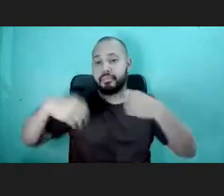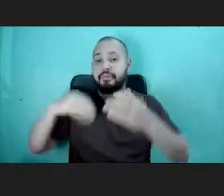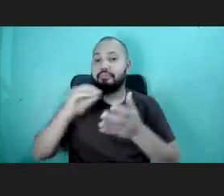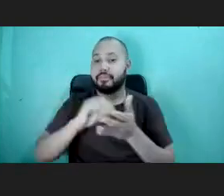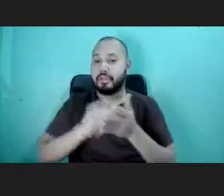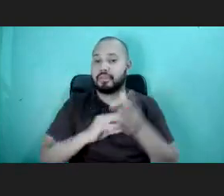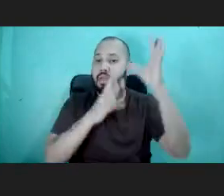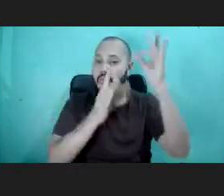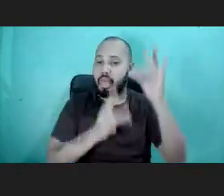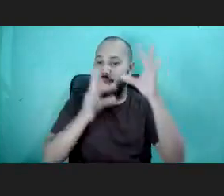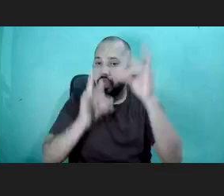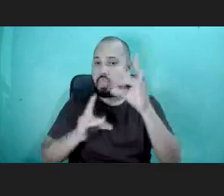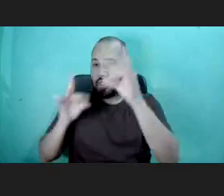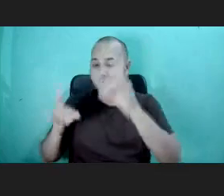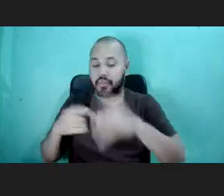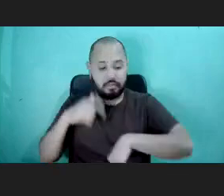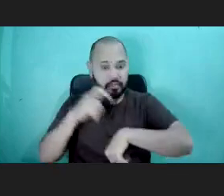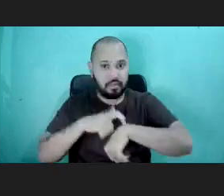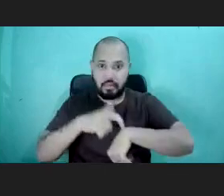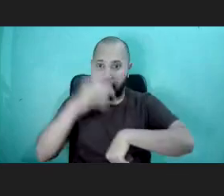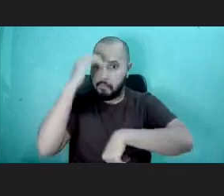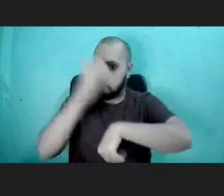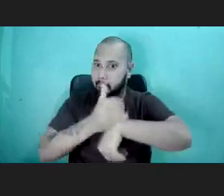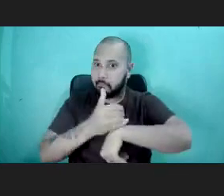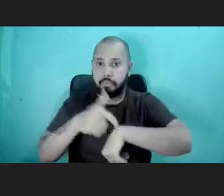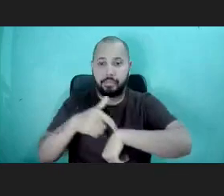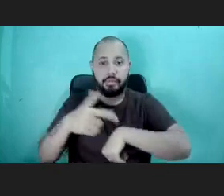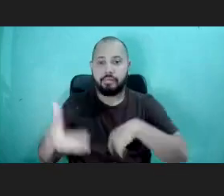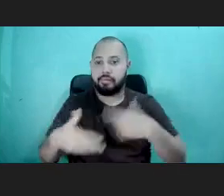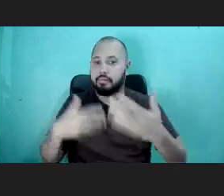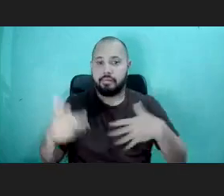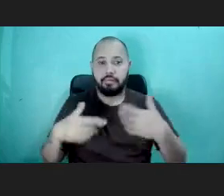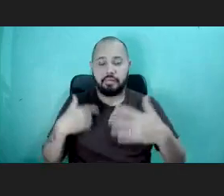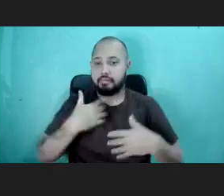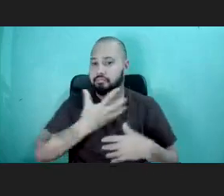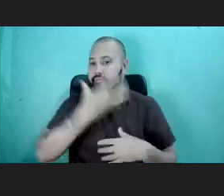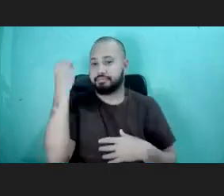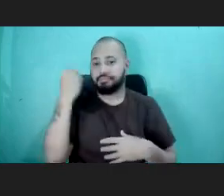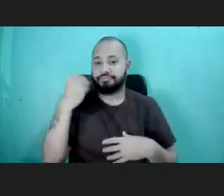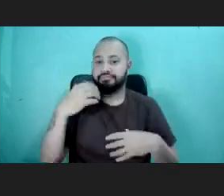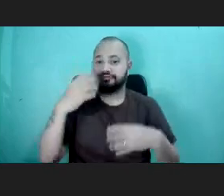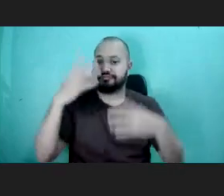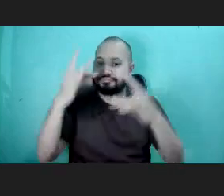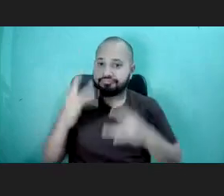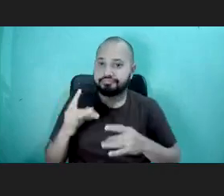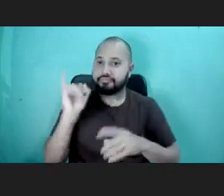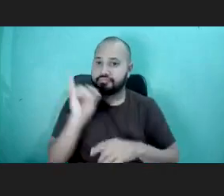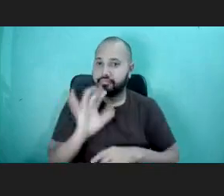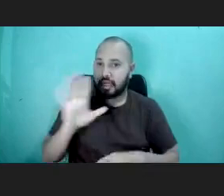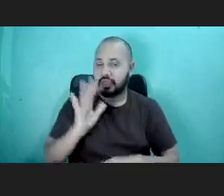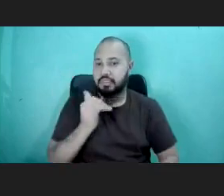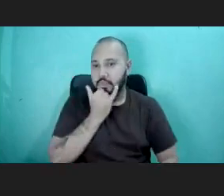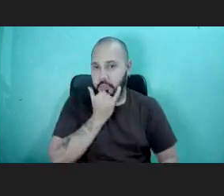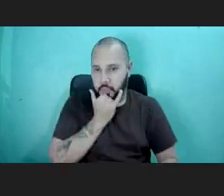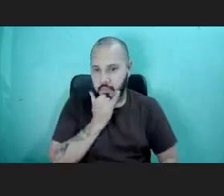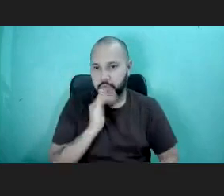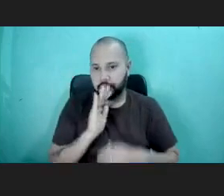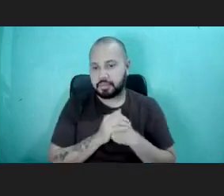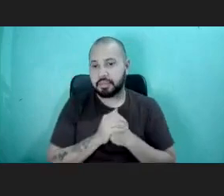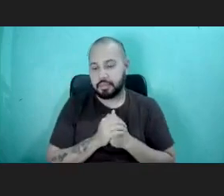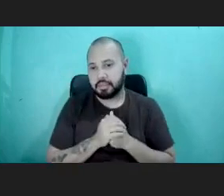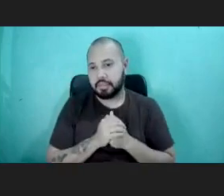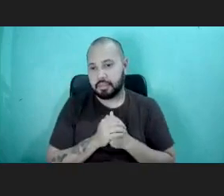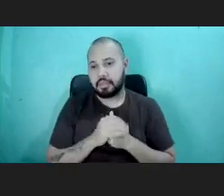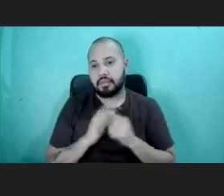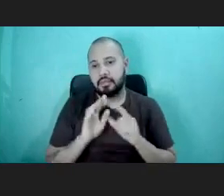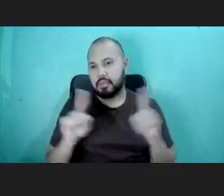tão atrelada ao tempo que eu esqueci enfim, descrever as imagens. Eu peço desculpa por isso, tá? Mas